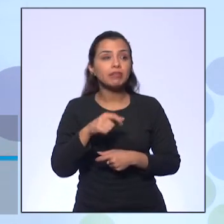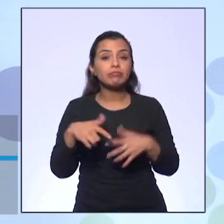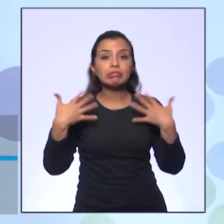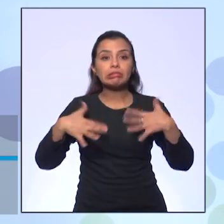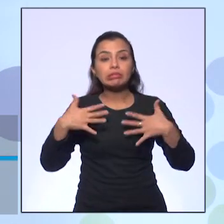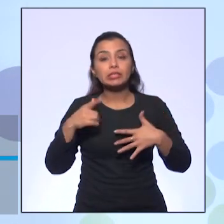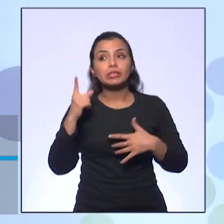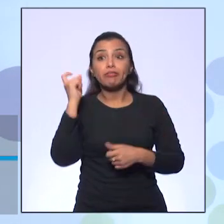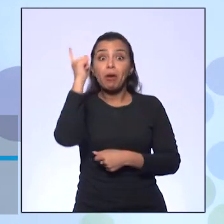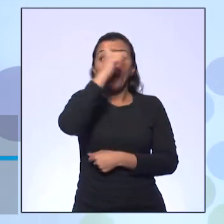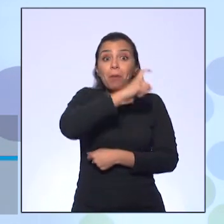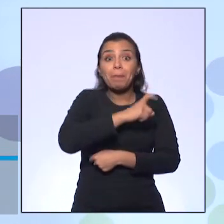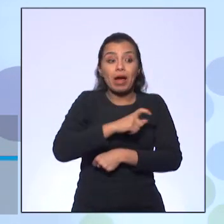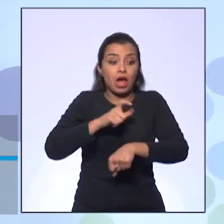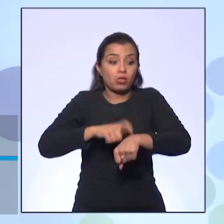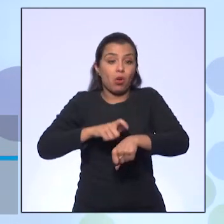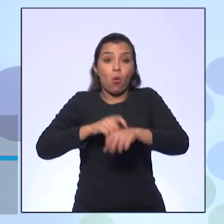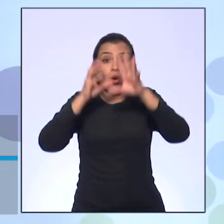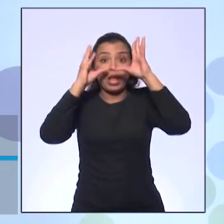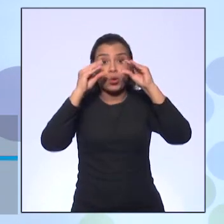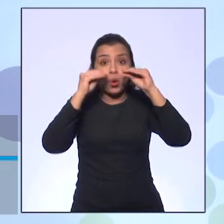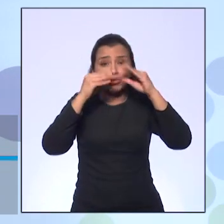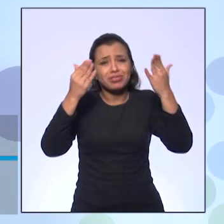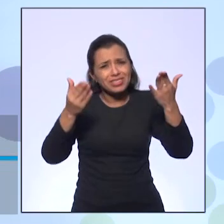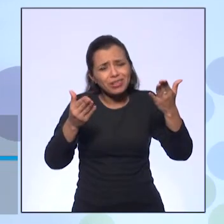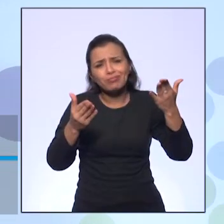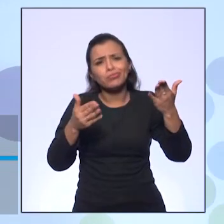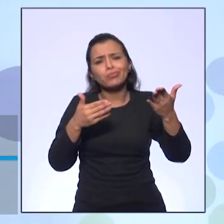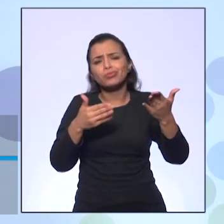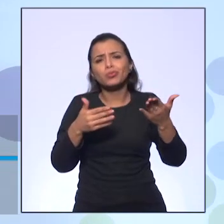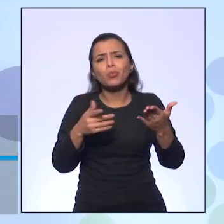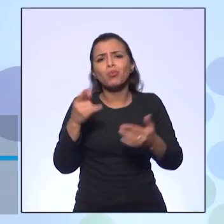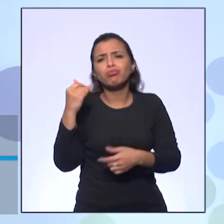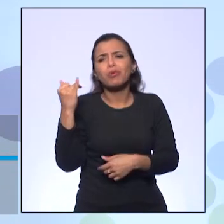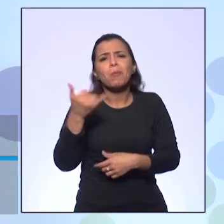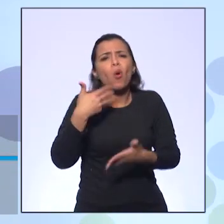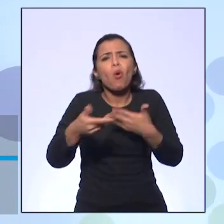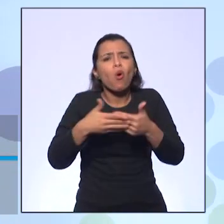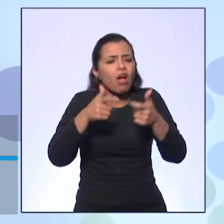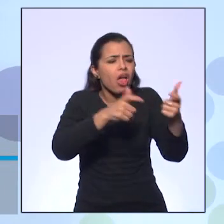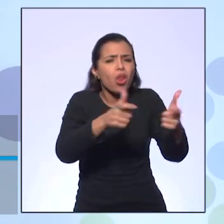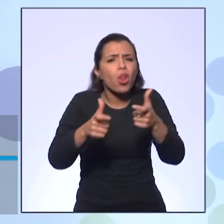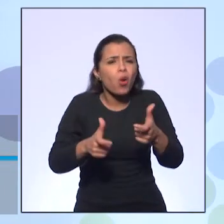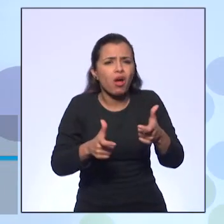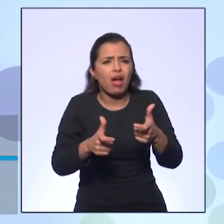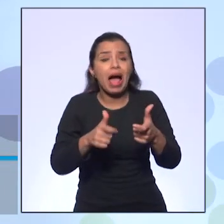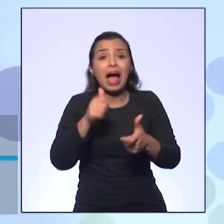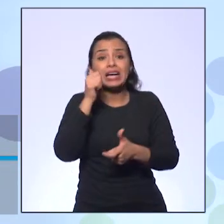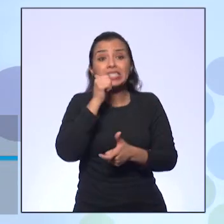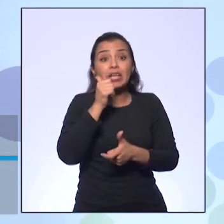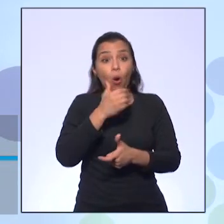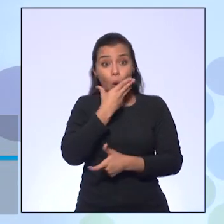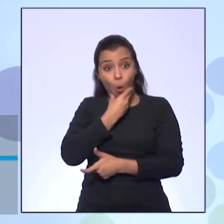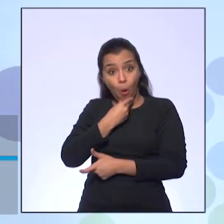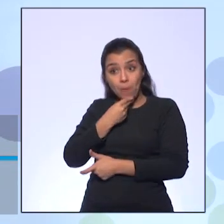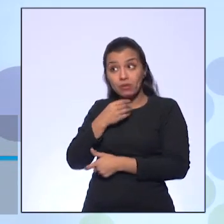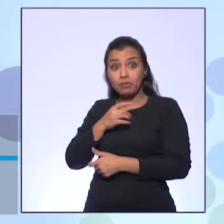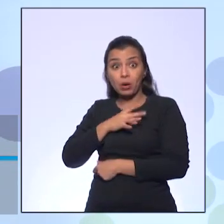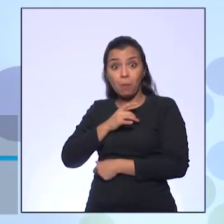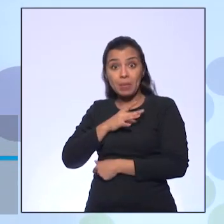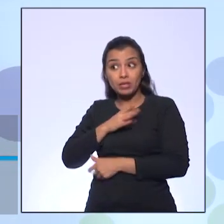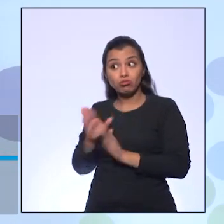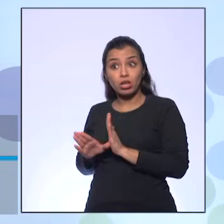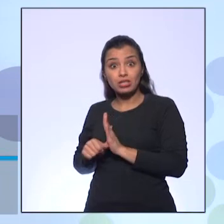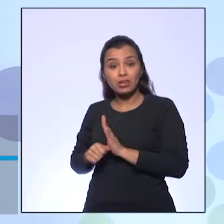noite, né? Não importa o local, ou seja, essa liberdade tem que ser garantida para todos. Os meninos temem assaltos, as meninas temem violência, né?